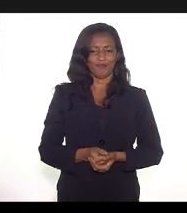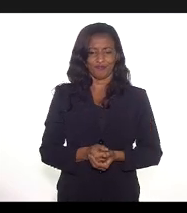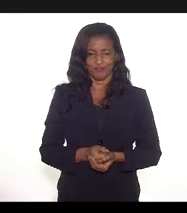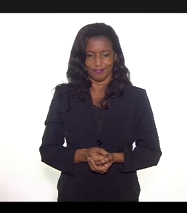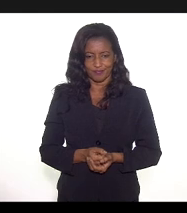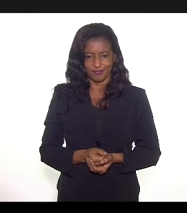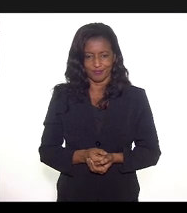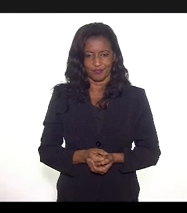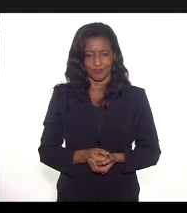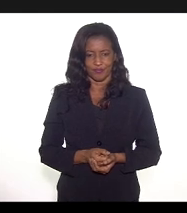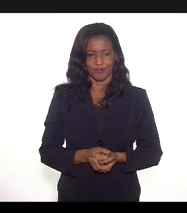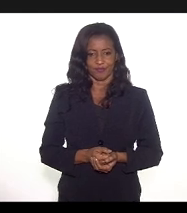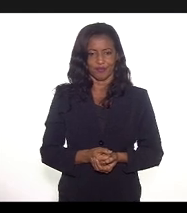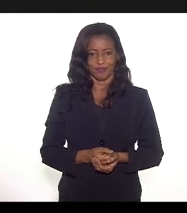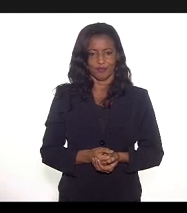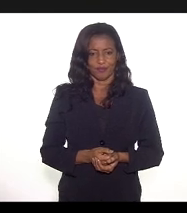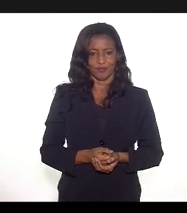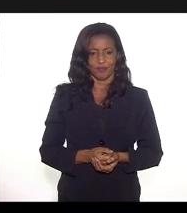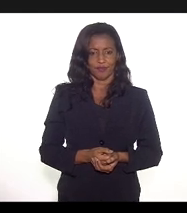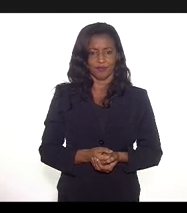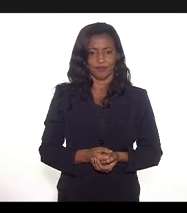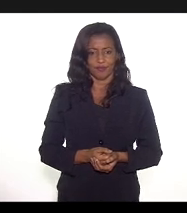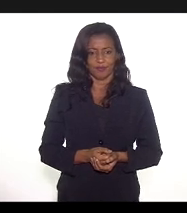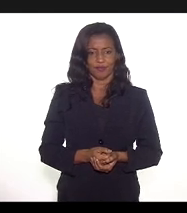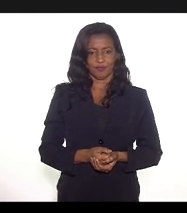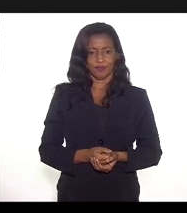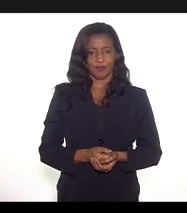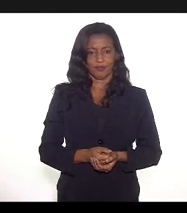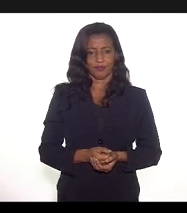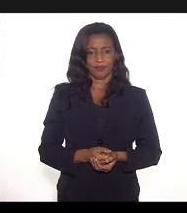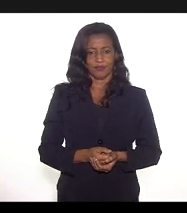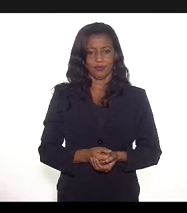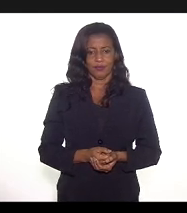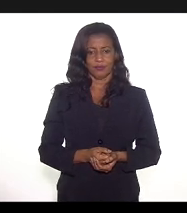Favorável, e aí? Está sem som.